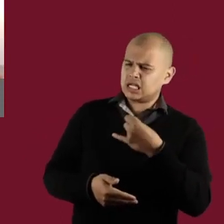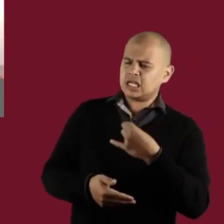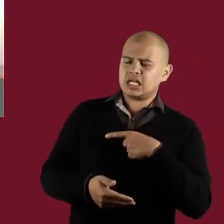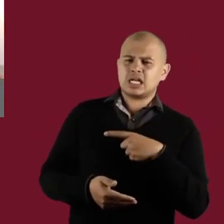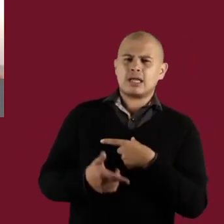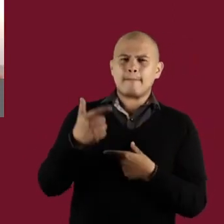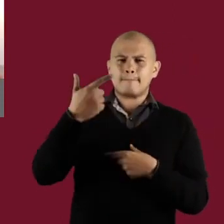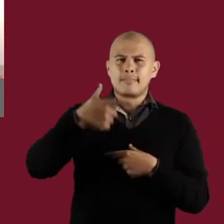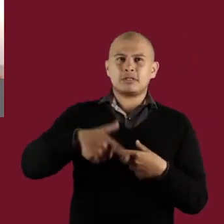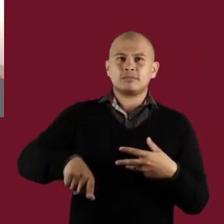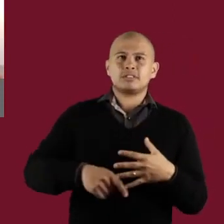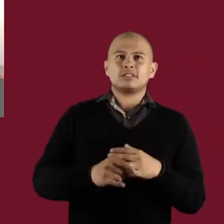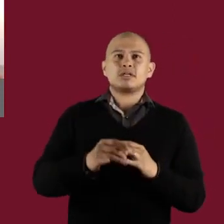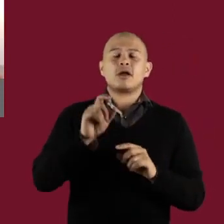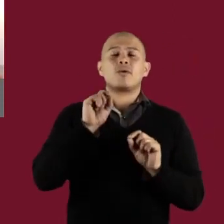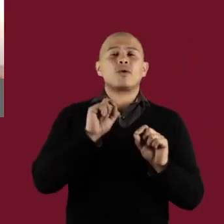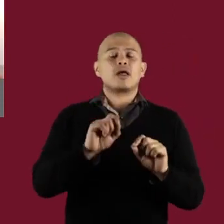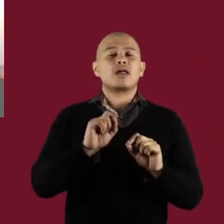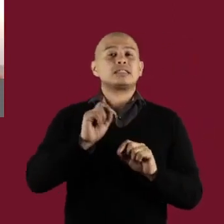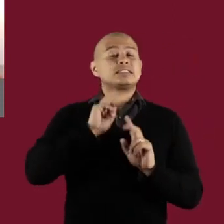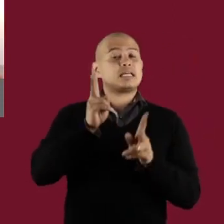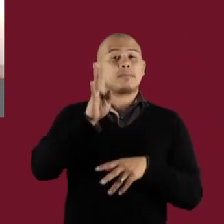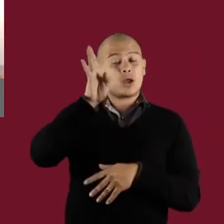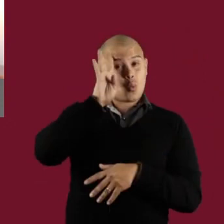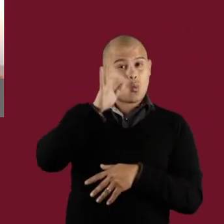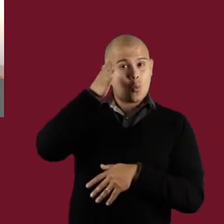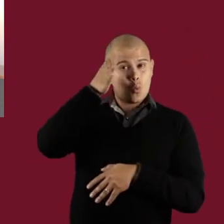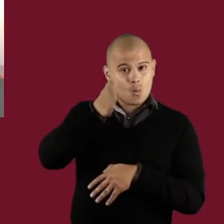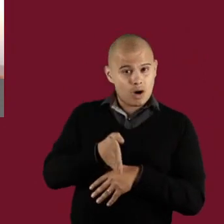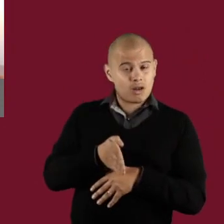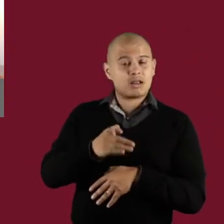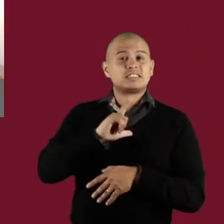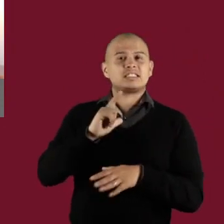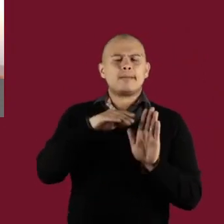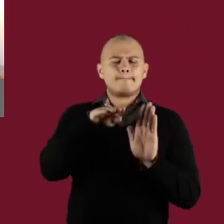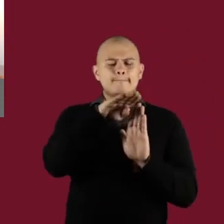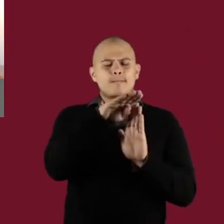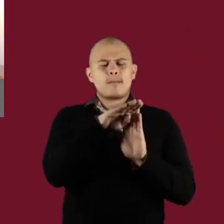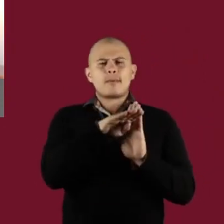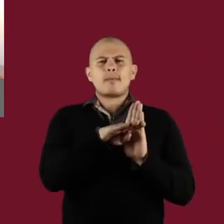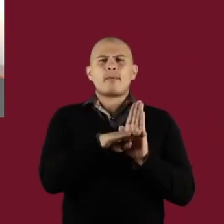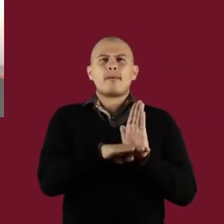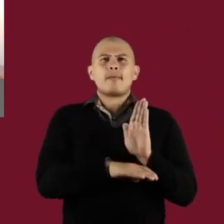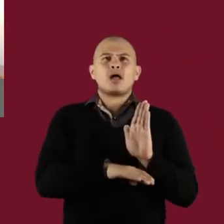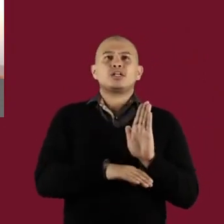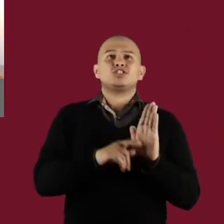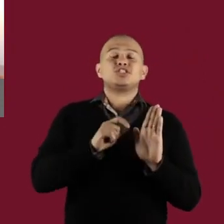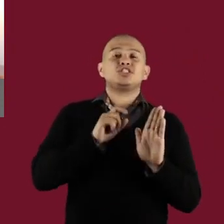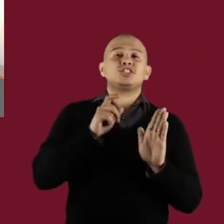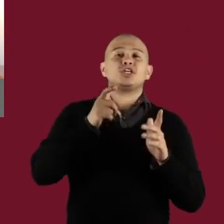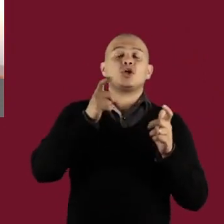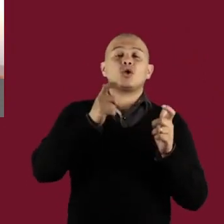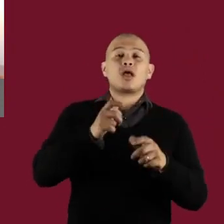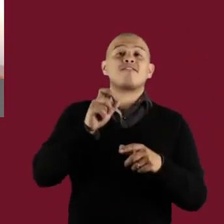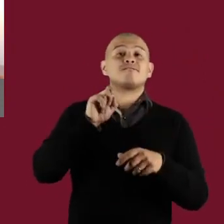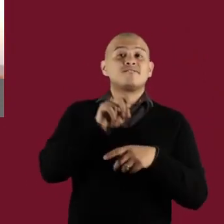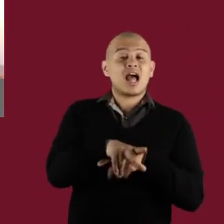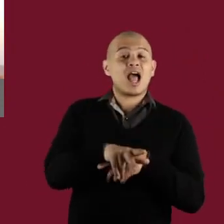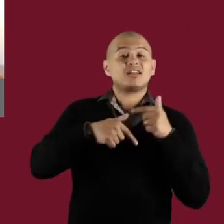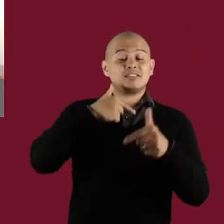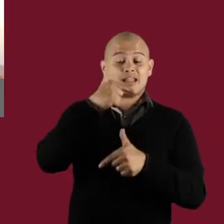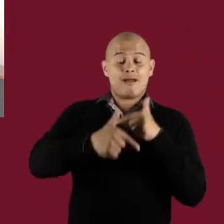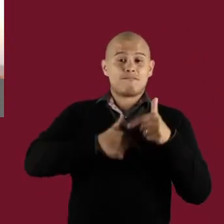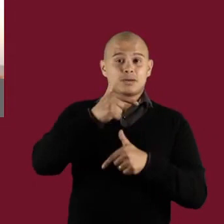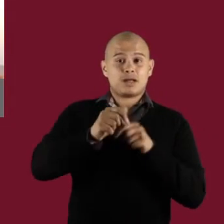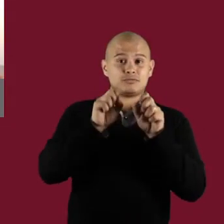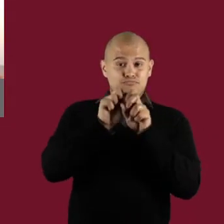é a quarta de empregos, porque toda quarta-feira a gente faz uma lista de vagas nas Nações Unidas que estão lá no portal